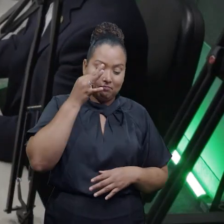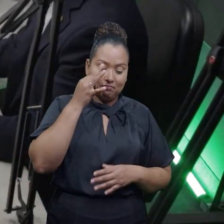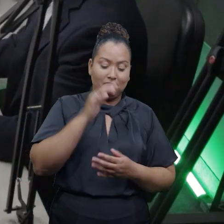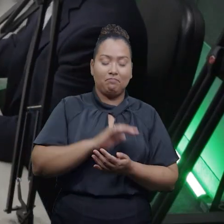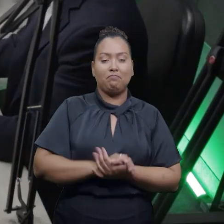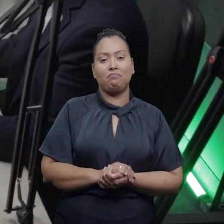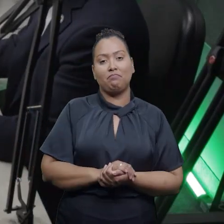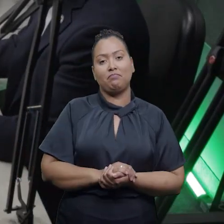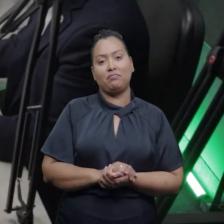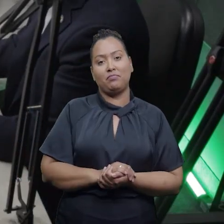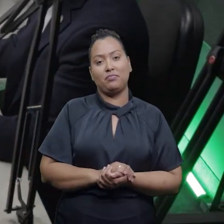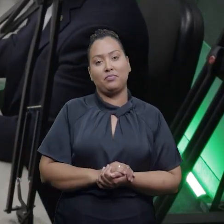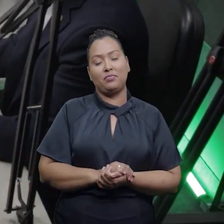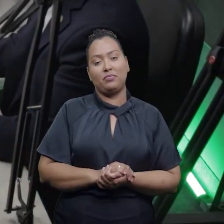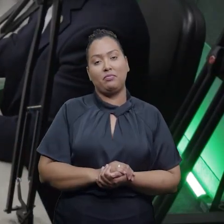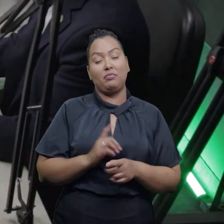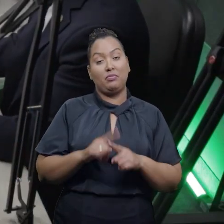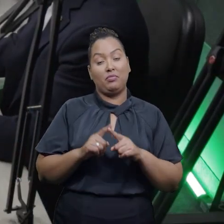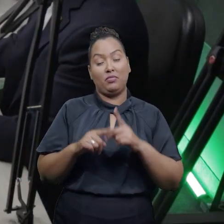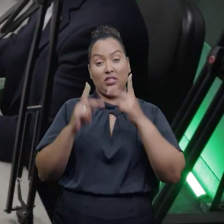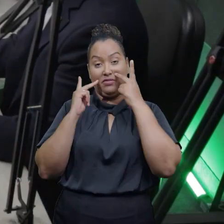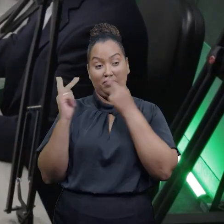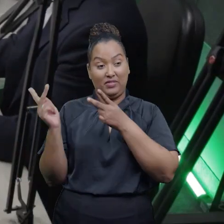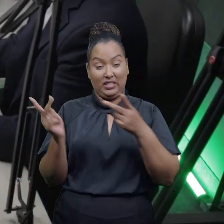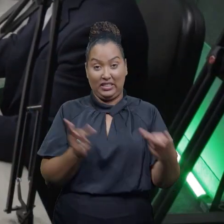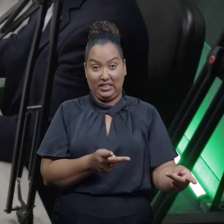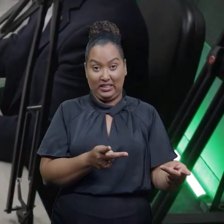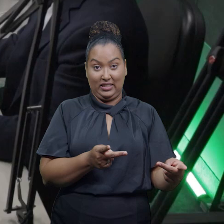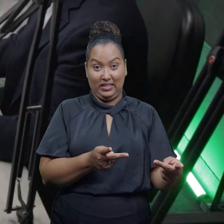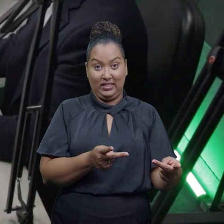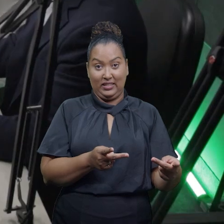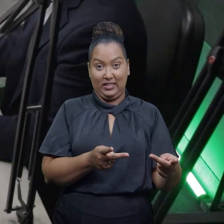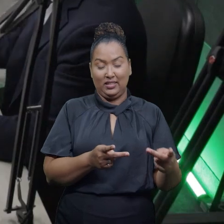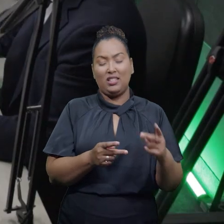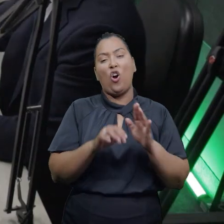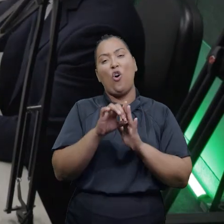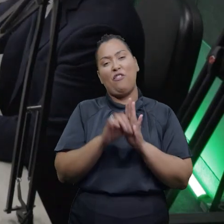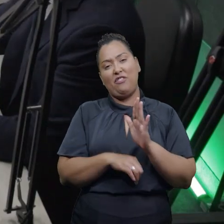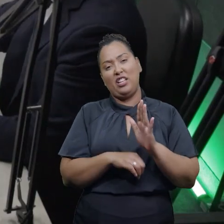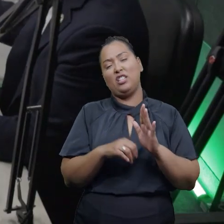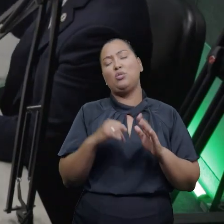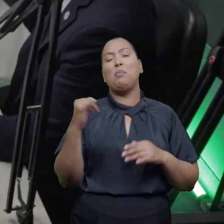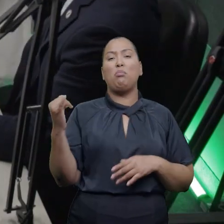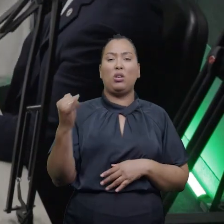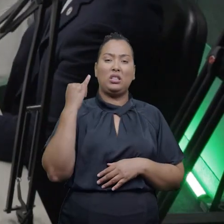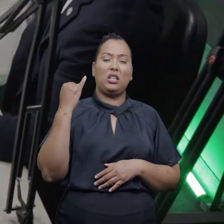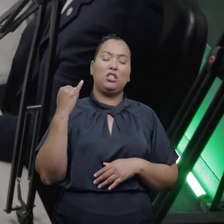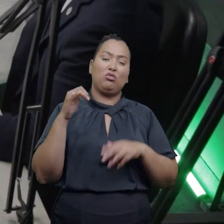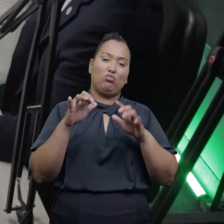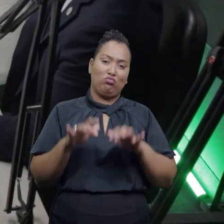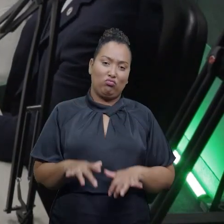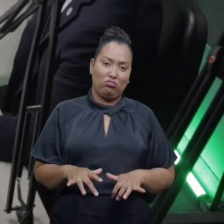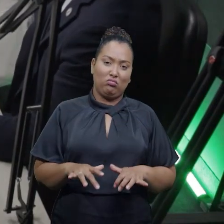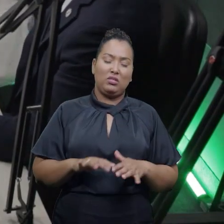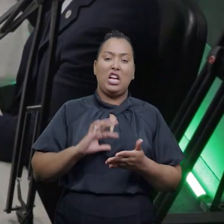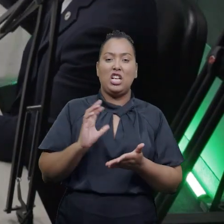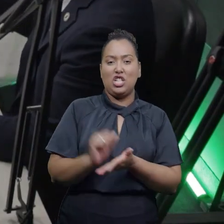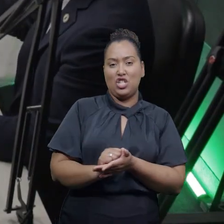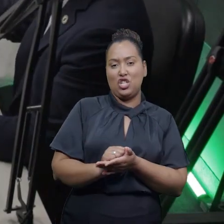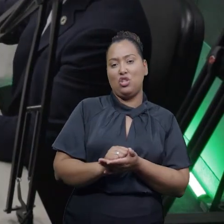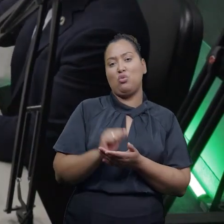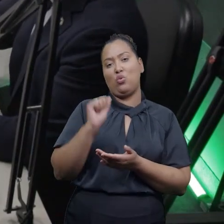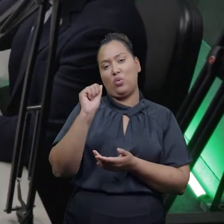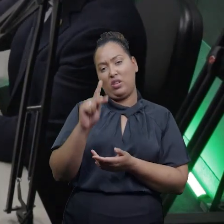ir pessoalmente, né? E muitas vezes essa visita, né, às vezes o ofício ele é importante, né? É um trabalho É